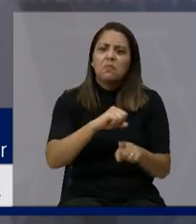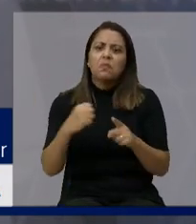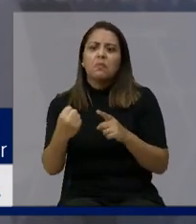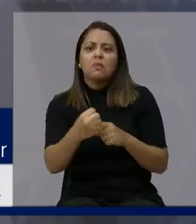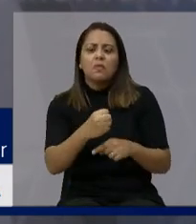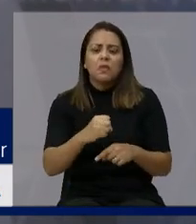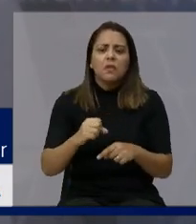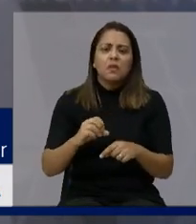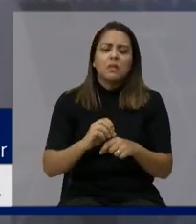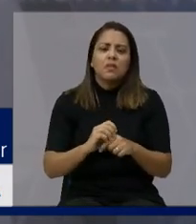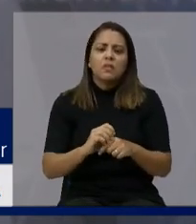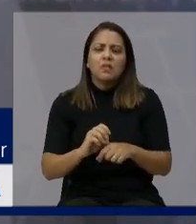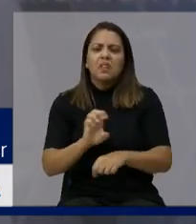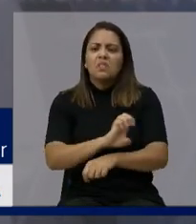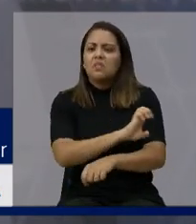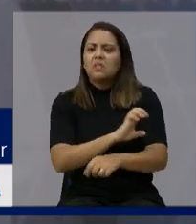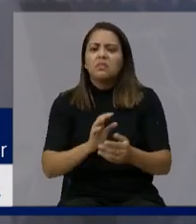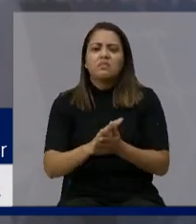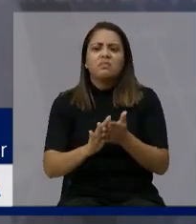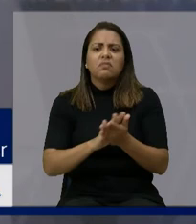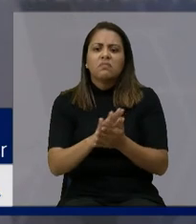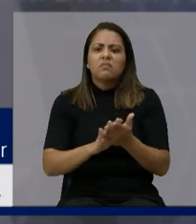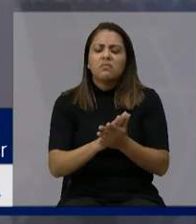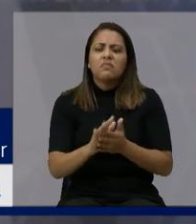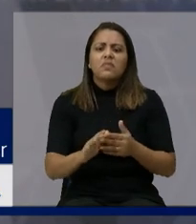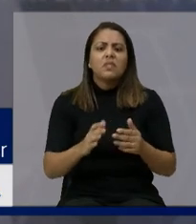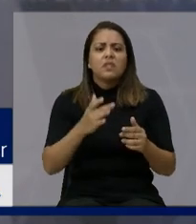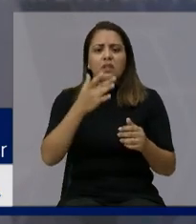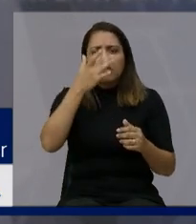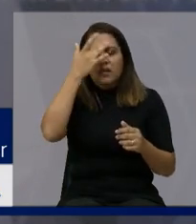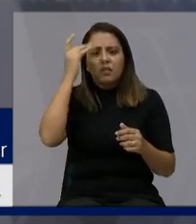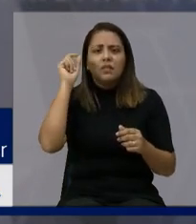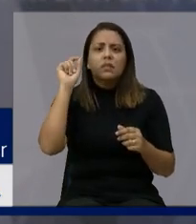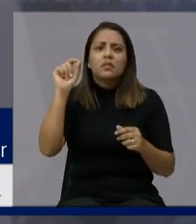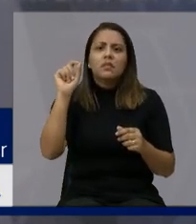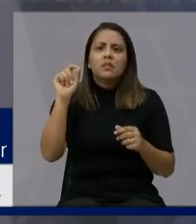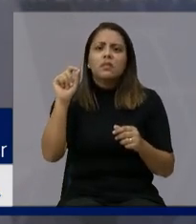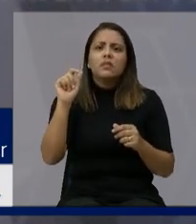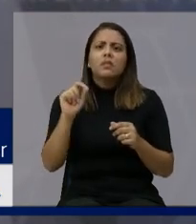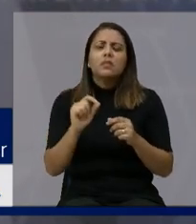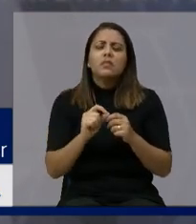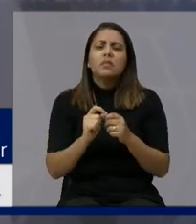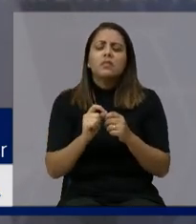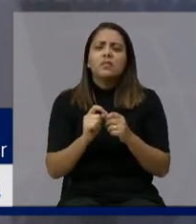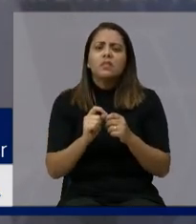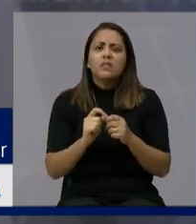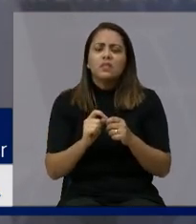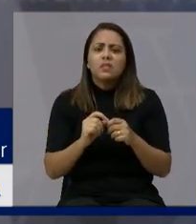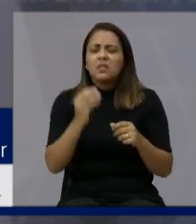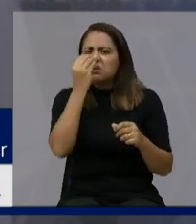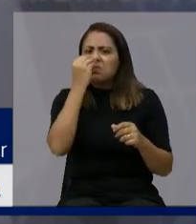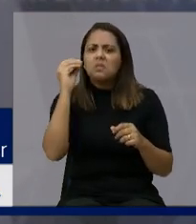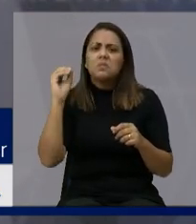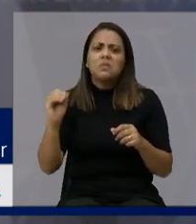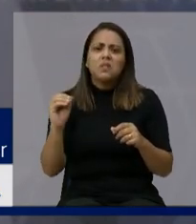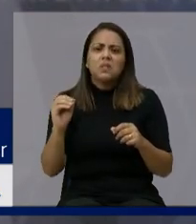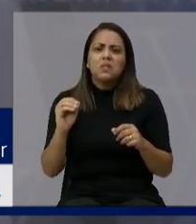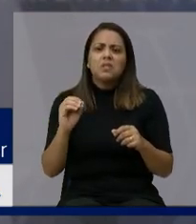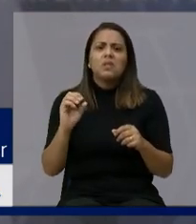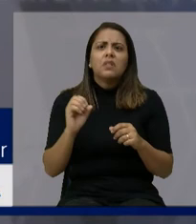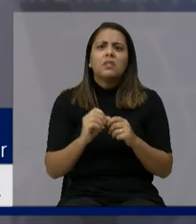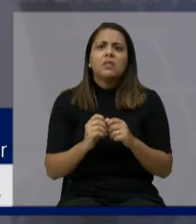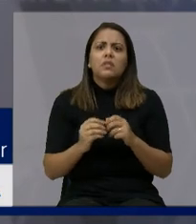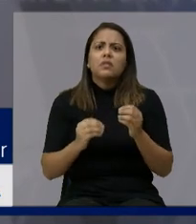socioeducativo. Quem está sucateando e menosprezando a vida dos servidores do